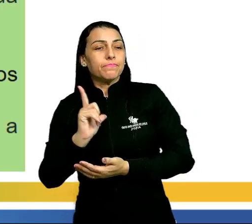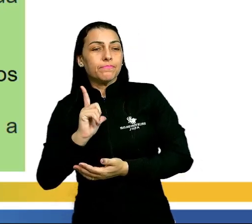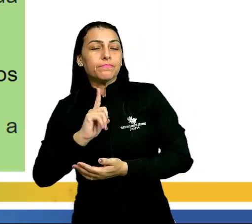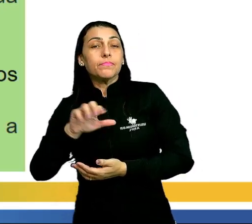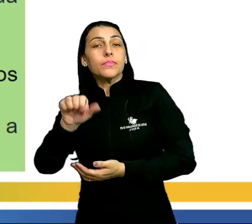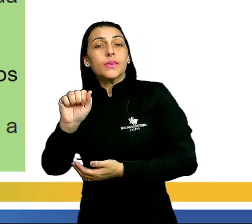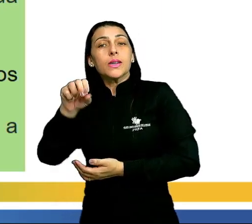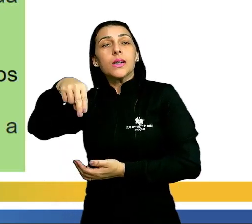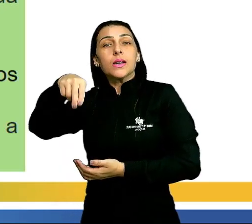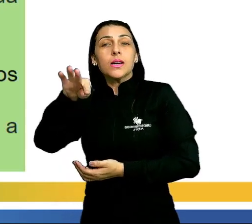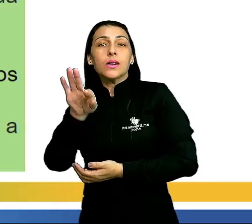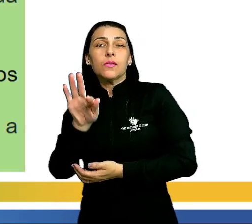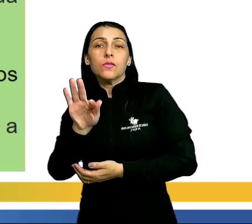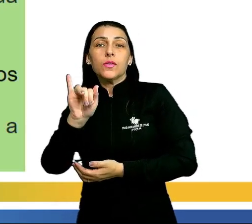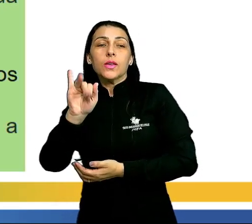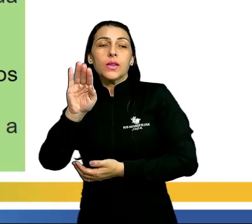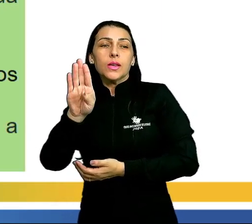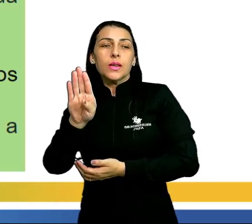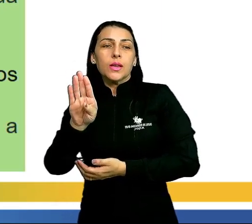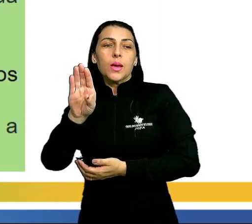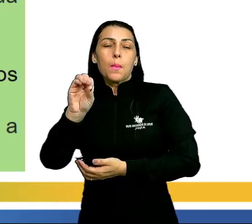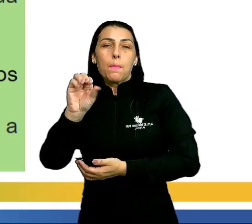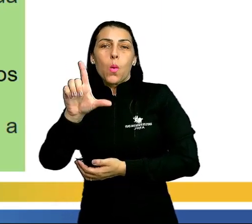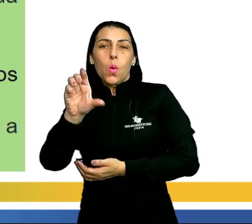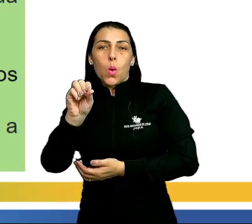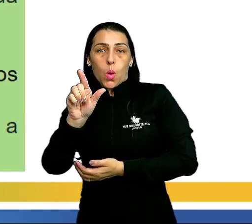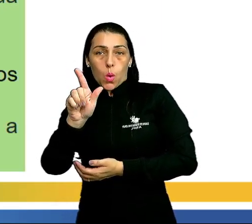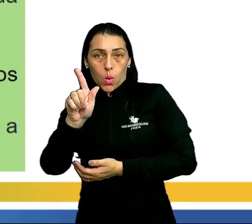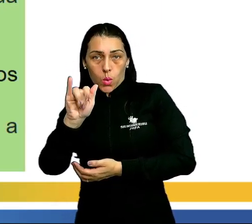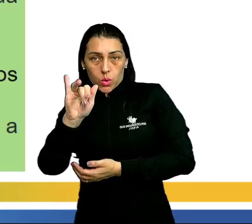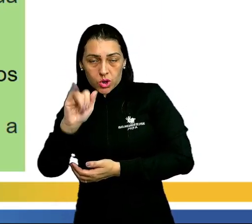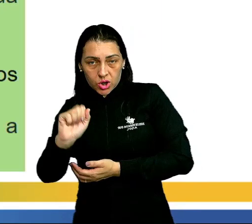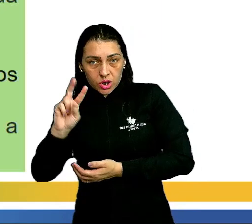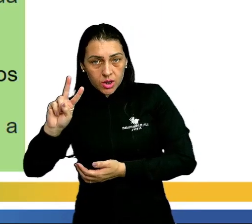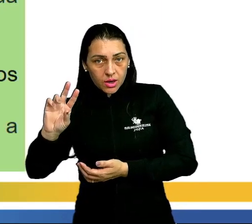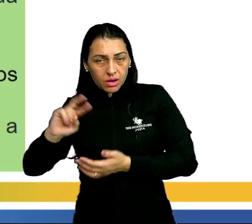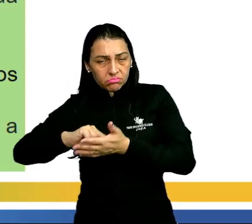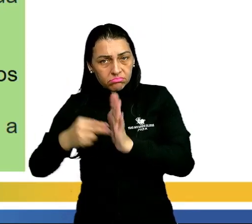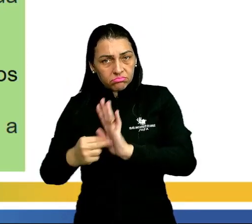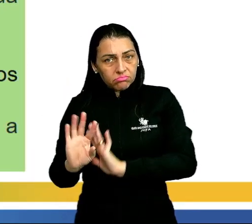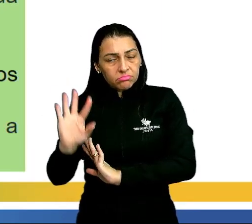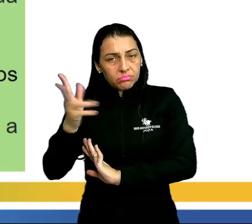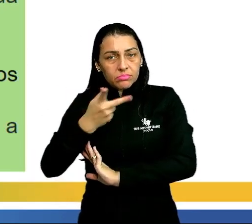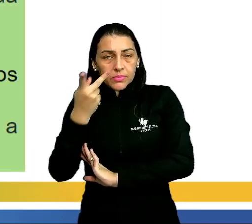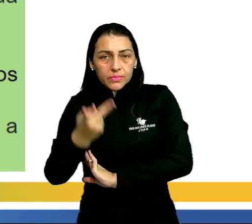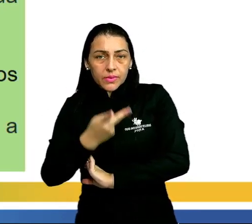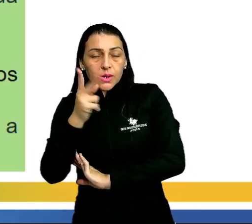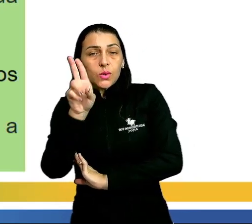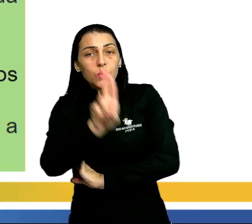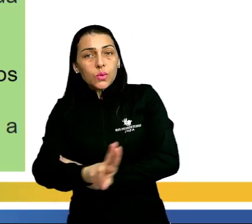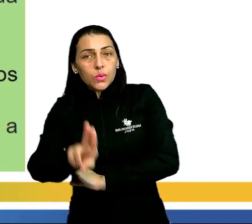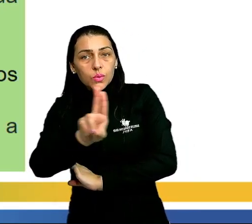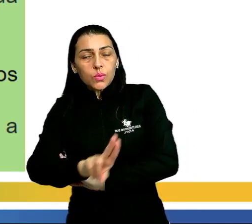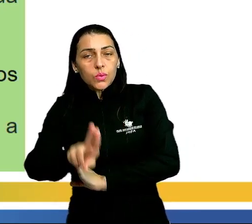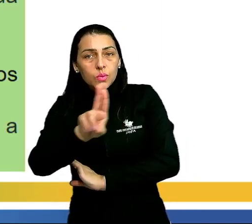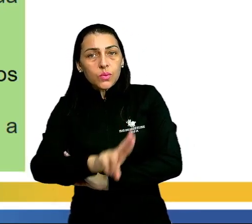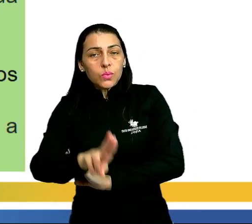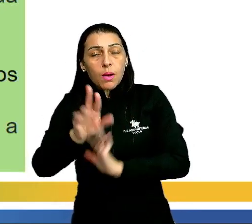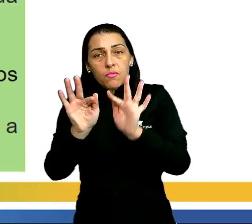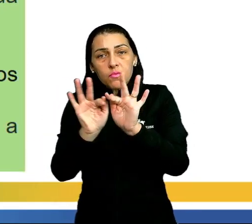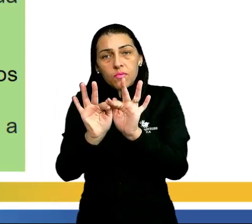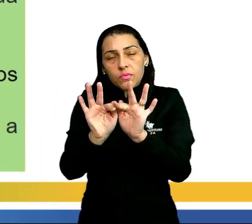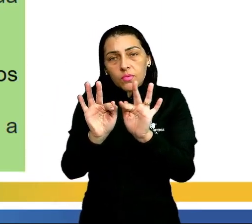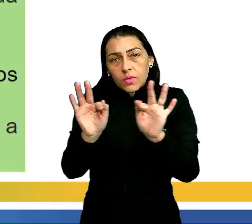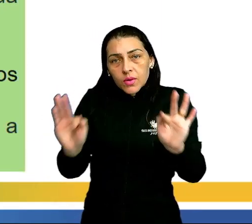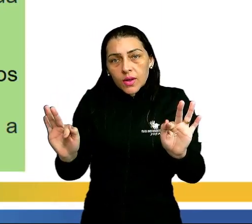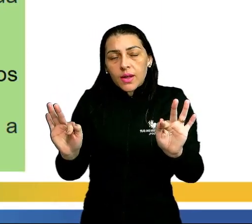a anfibologia. Então, é uma falácia que ocorre quando se usa uma